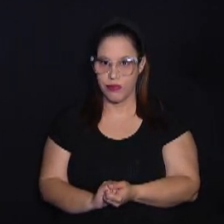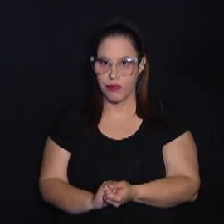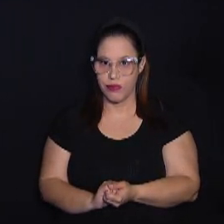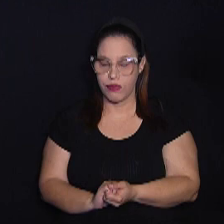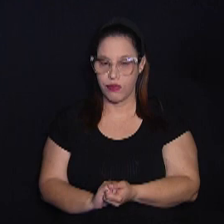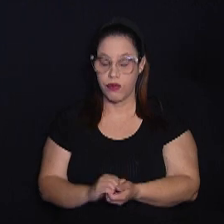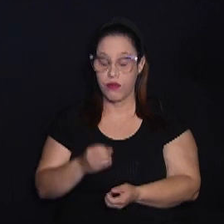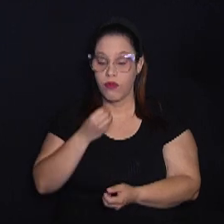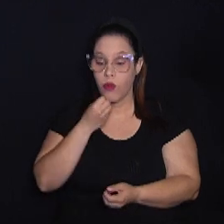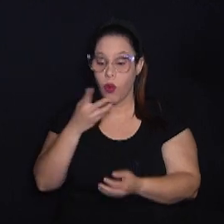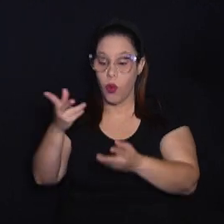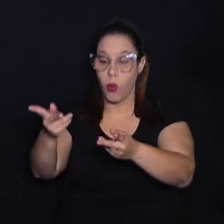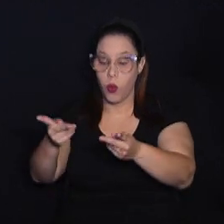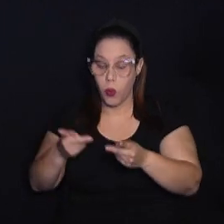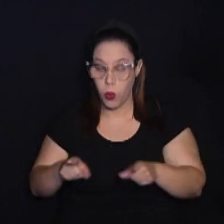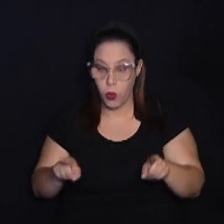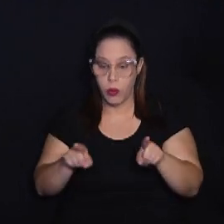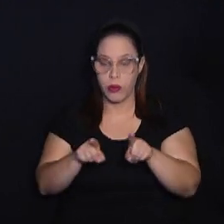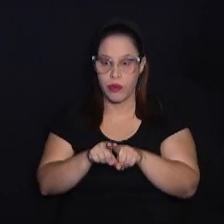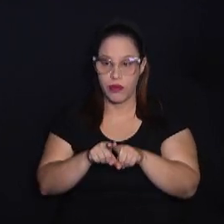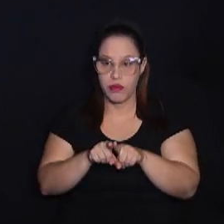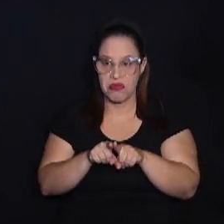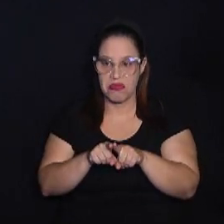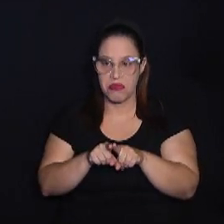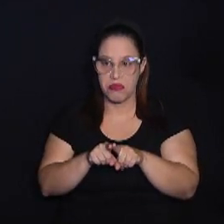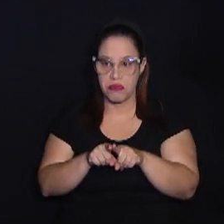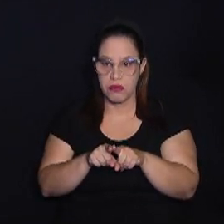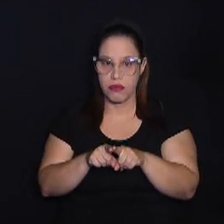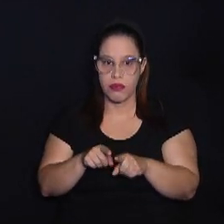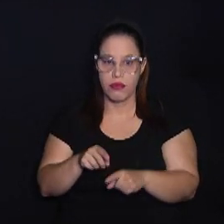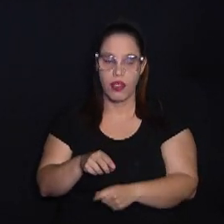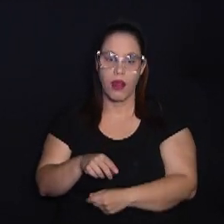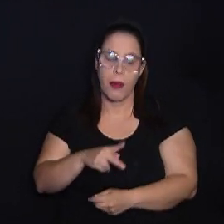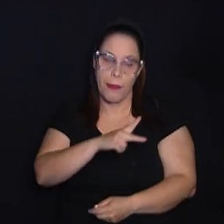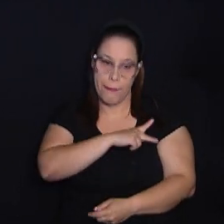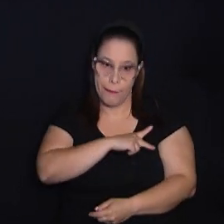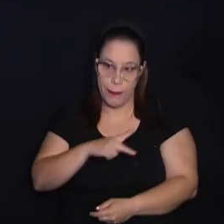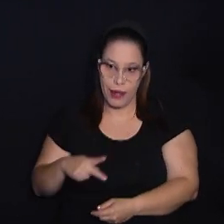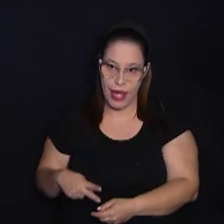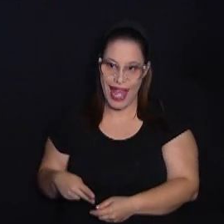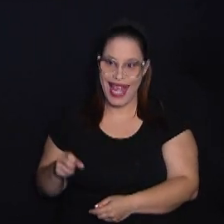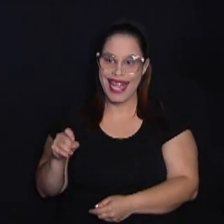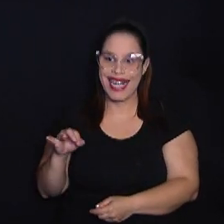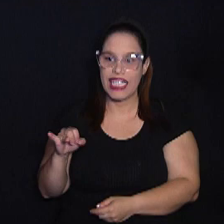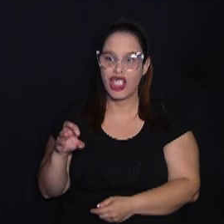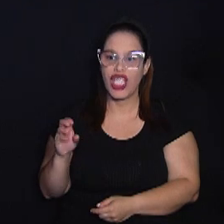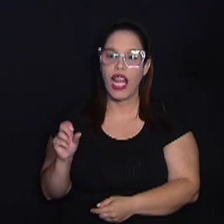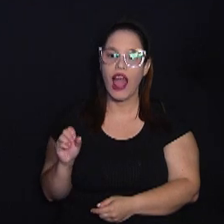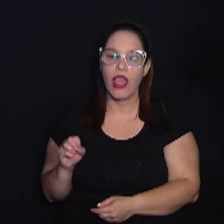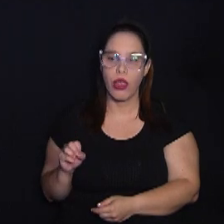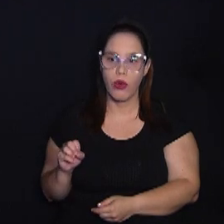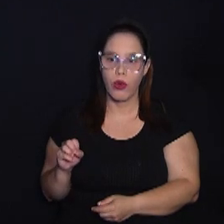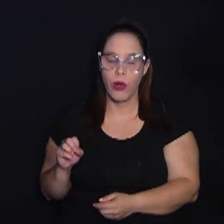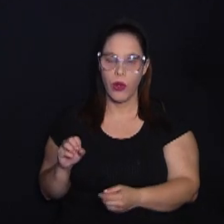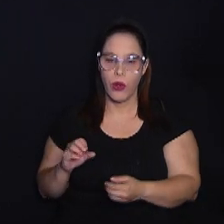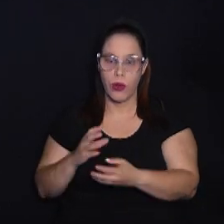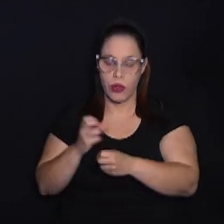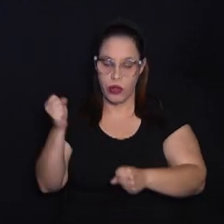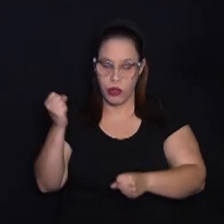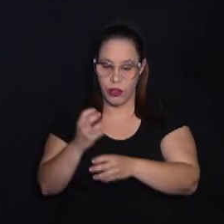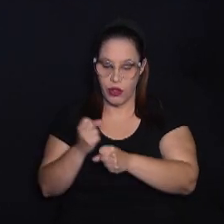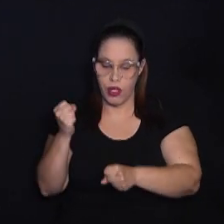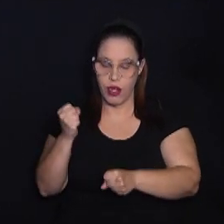Nós convidamos também o nosso anfitrião, o presidente do Sindicato dos Contabilistas de Campinas,